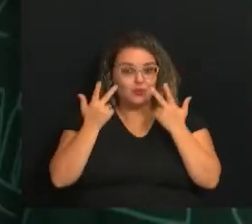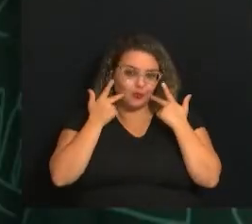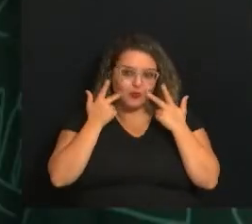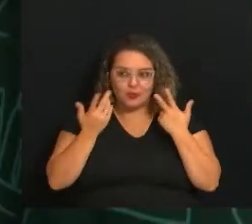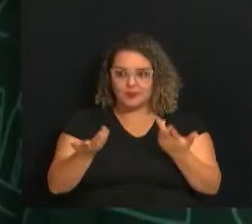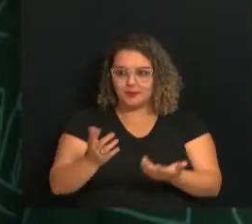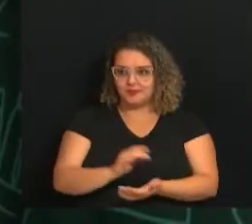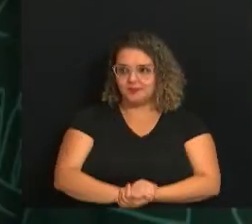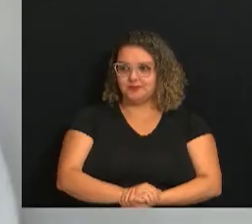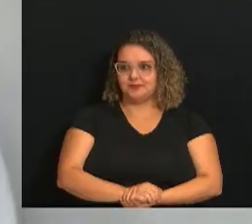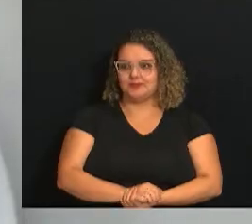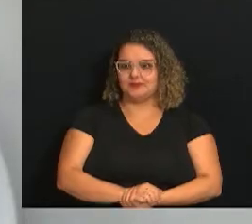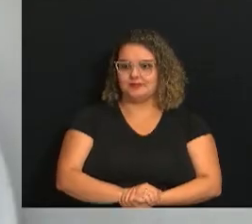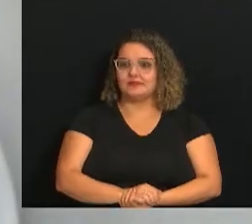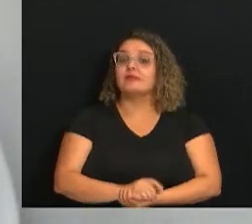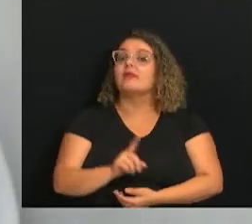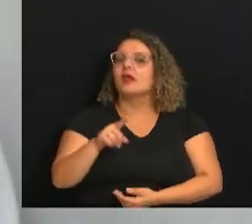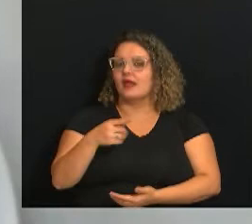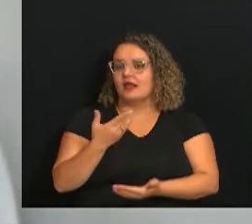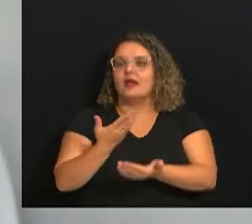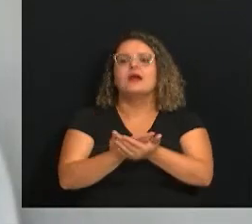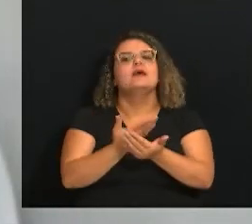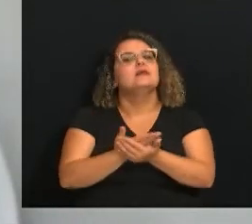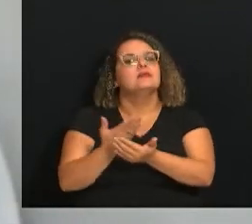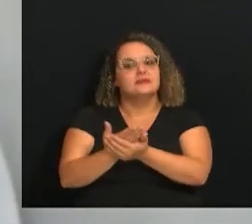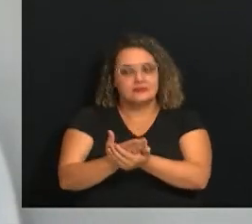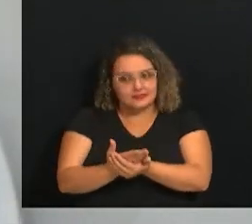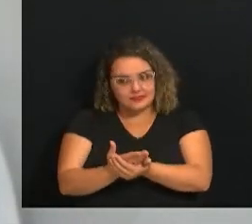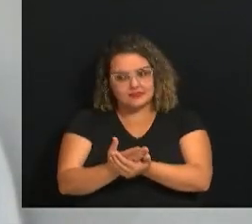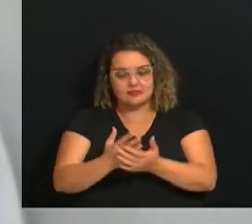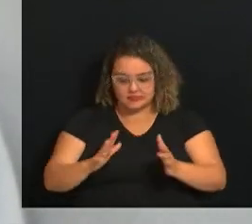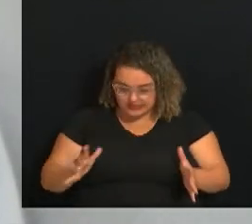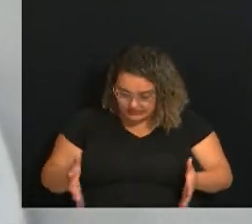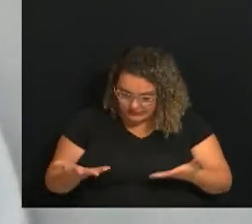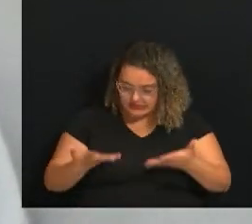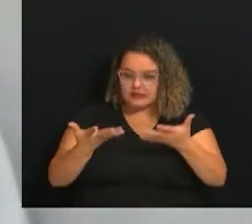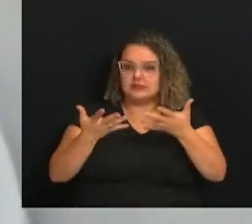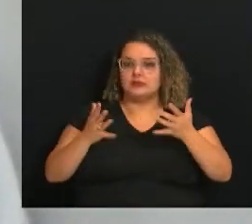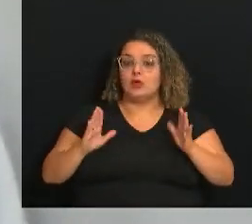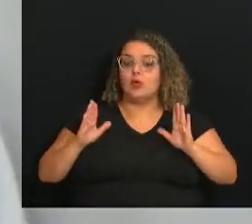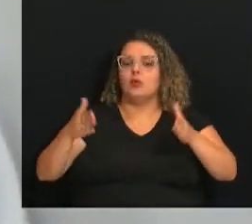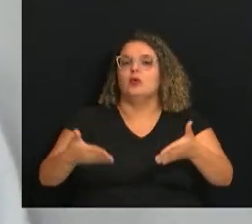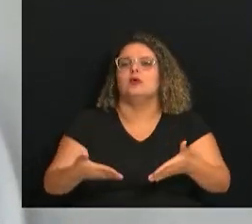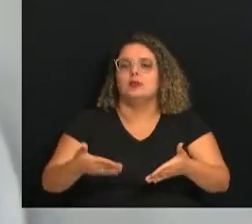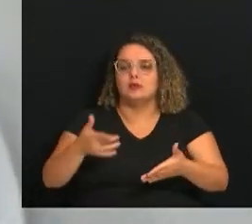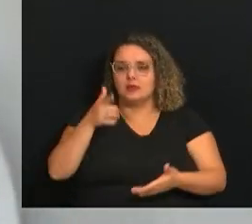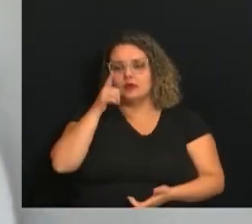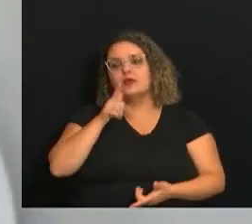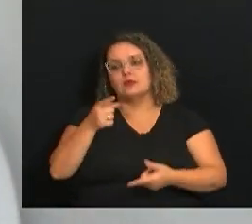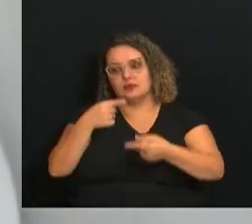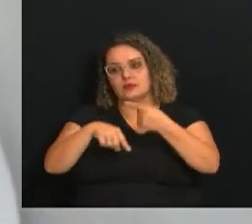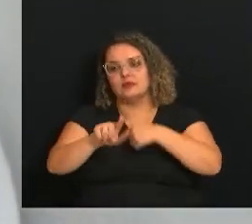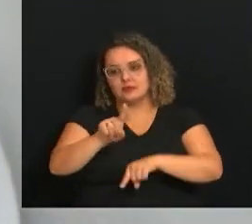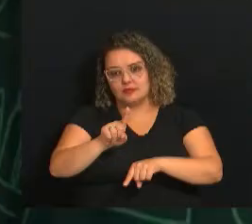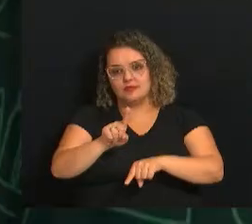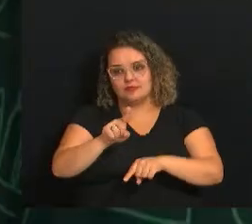Mas ele também estuda muito, ele também se dedica muito, né? Ele consegue alcançar esses objetivos dele.